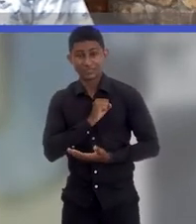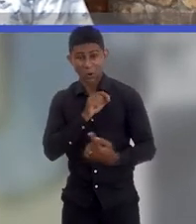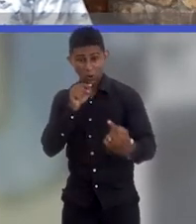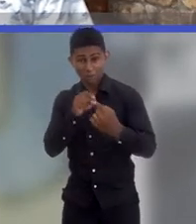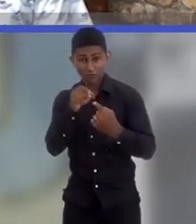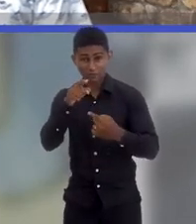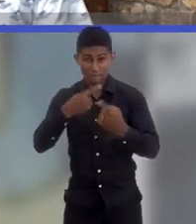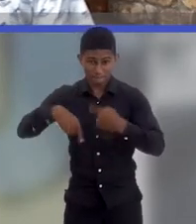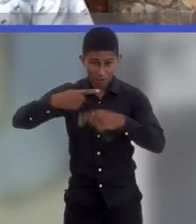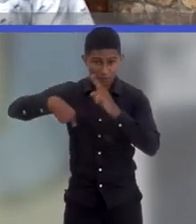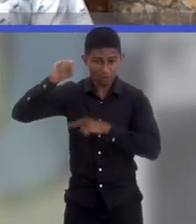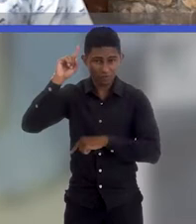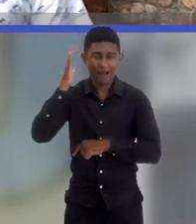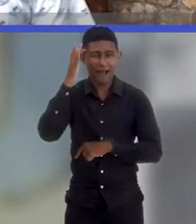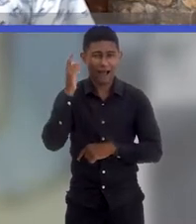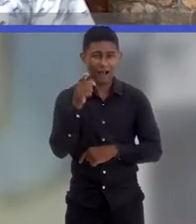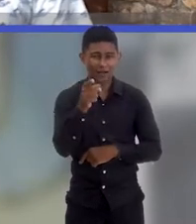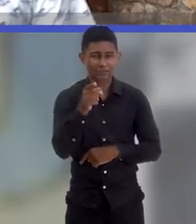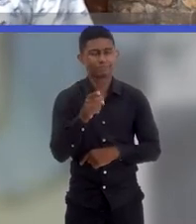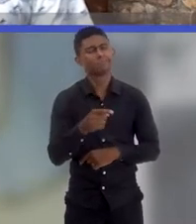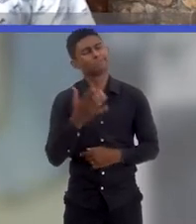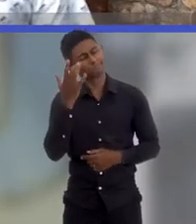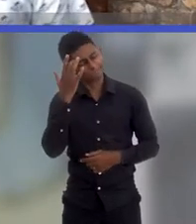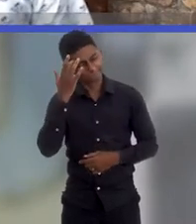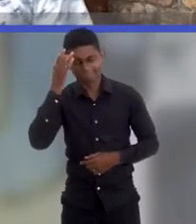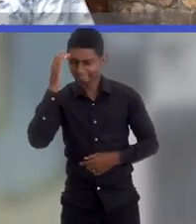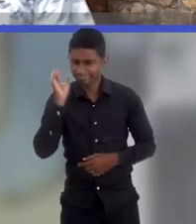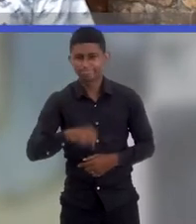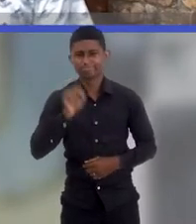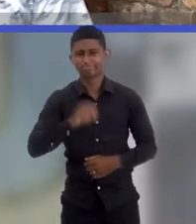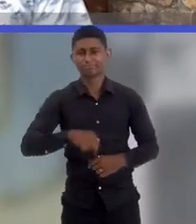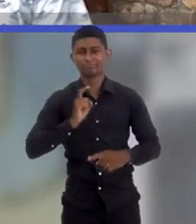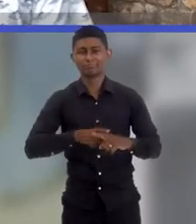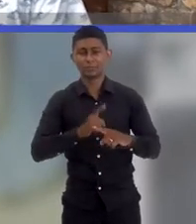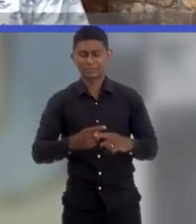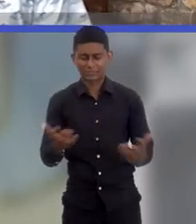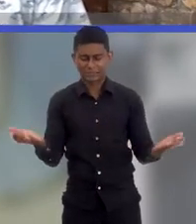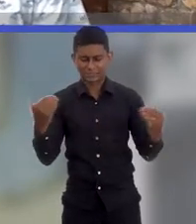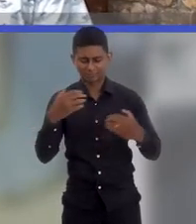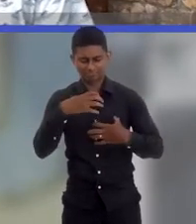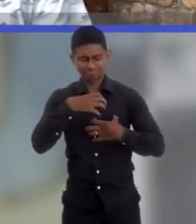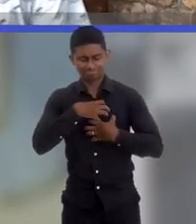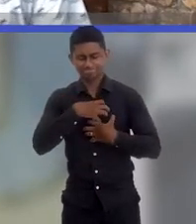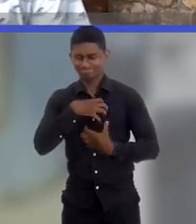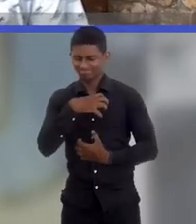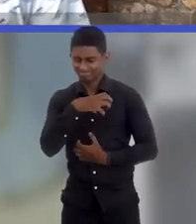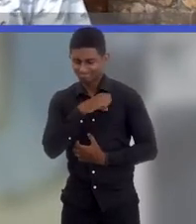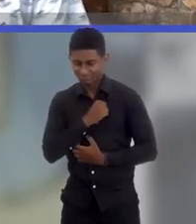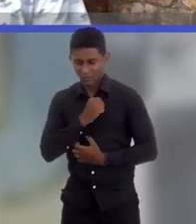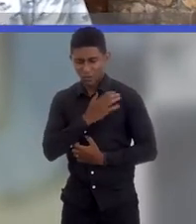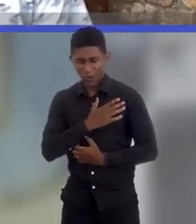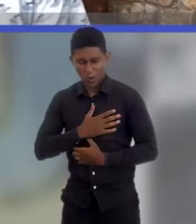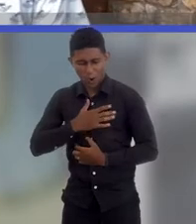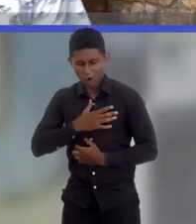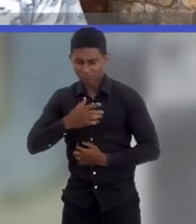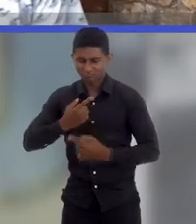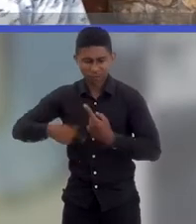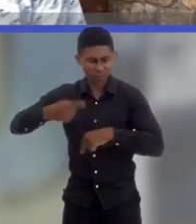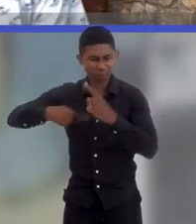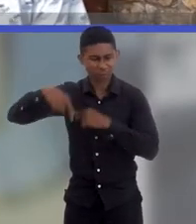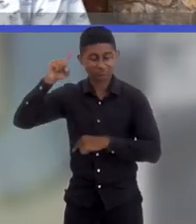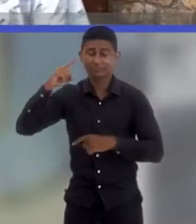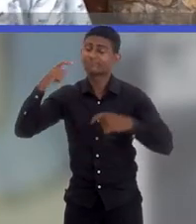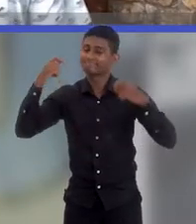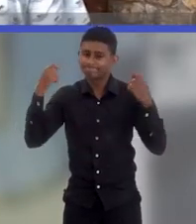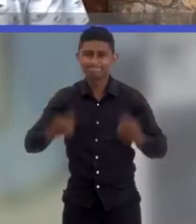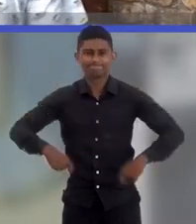pelo seu êxito? Eu acho que sim, porque eu sou uma pessoa movida à paixão. Eu tenho que estar apaixonado,